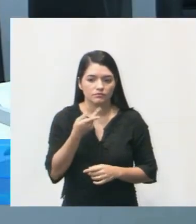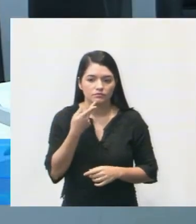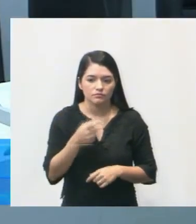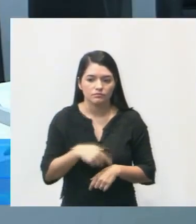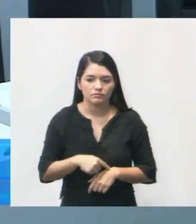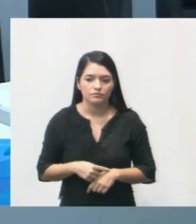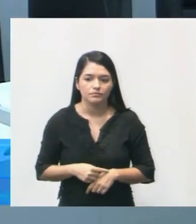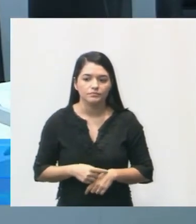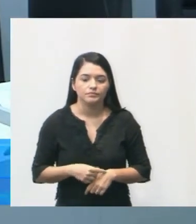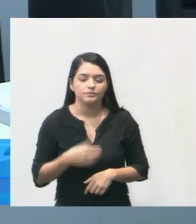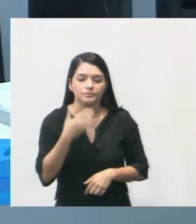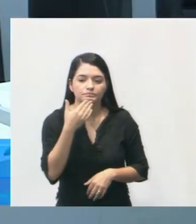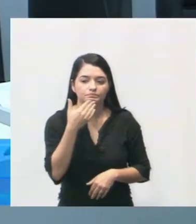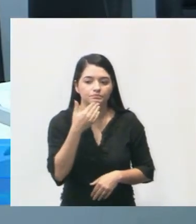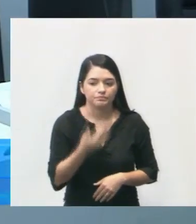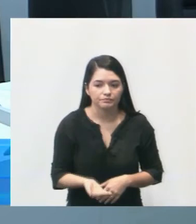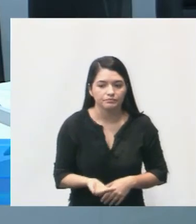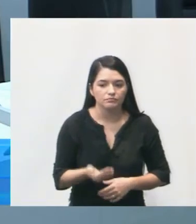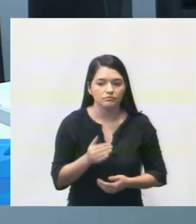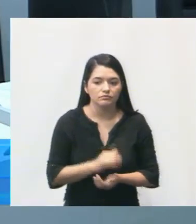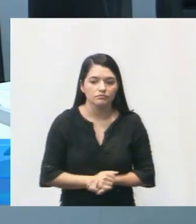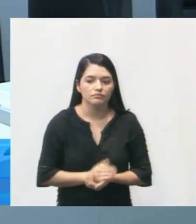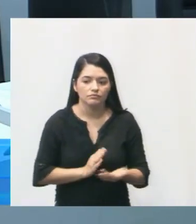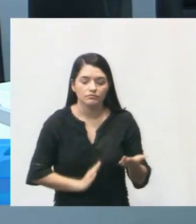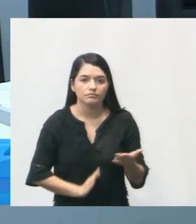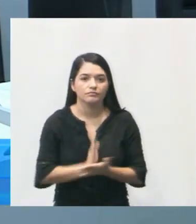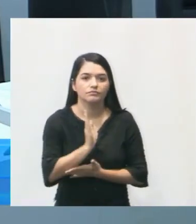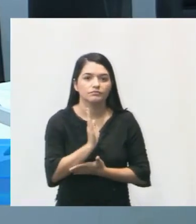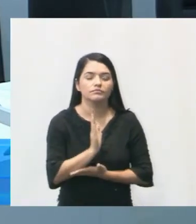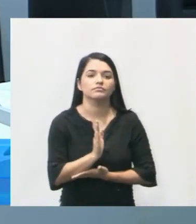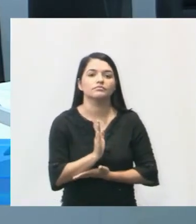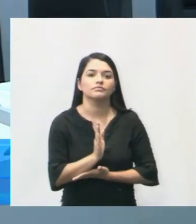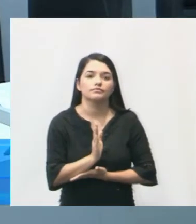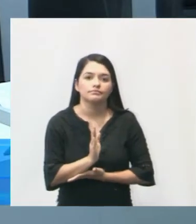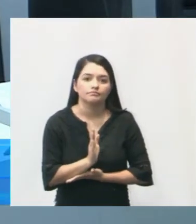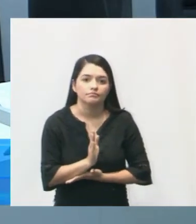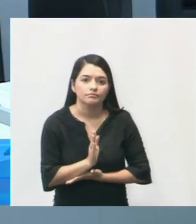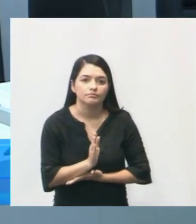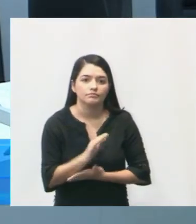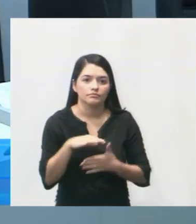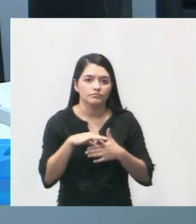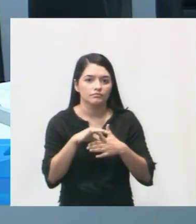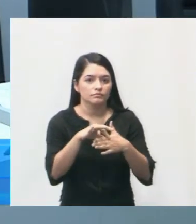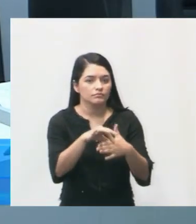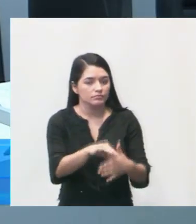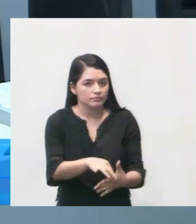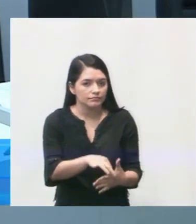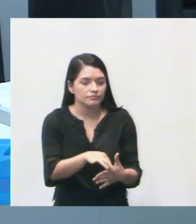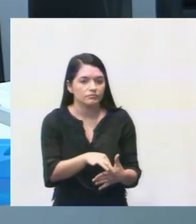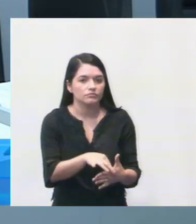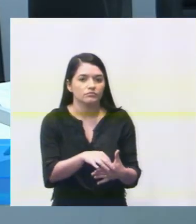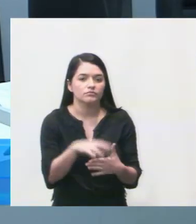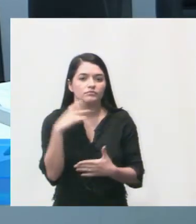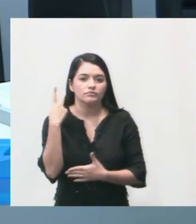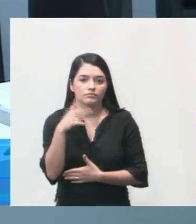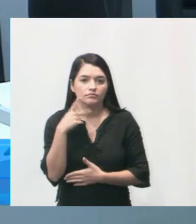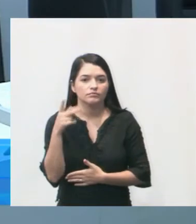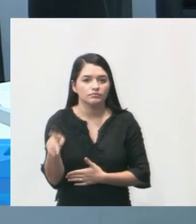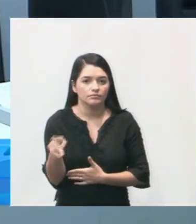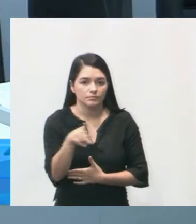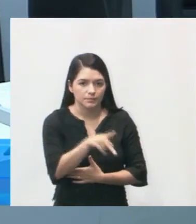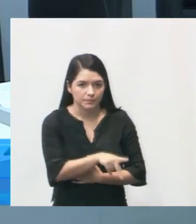encaminhar pela aprovação da matéria do vereador Roberto